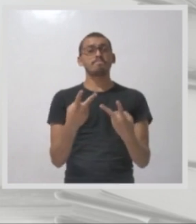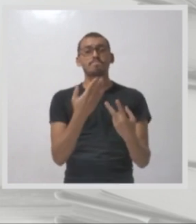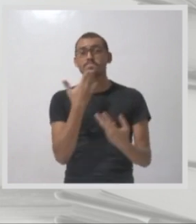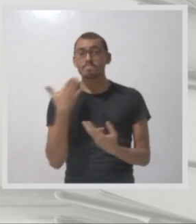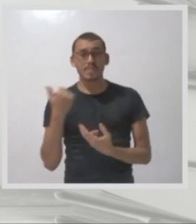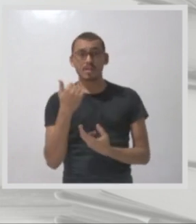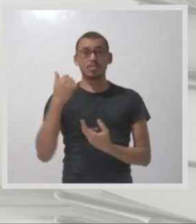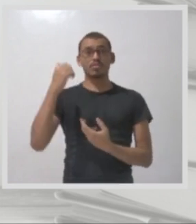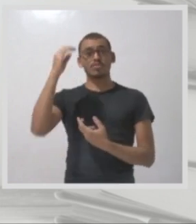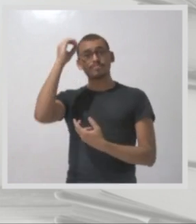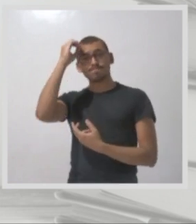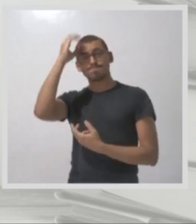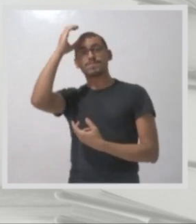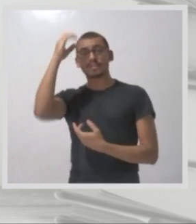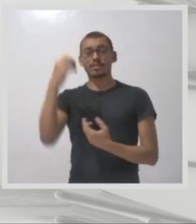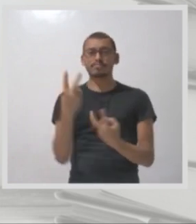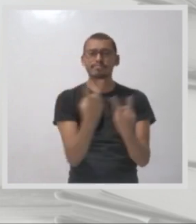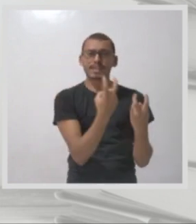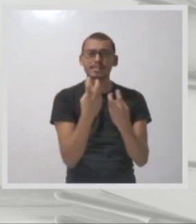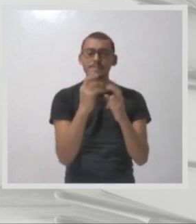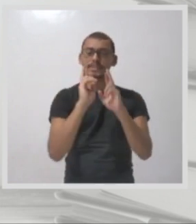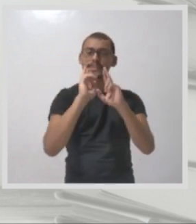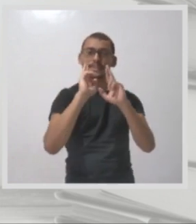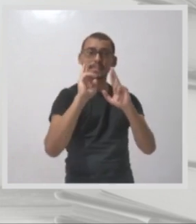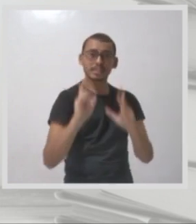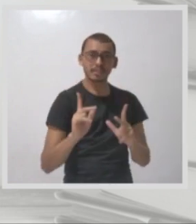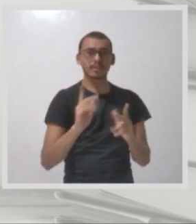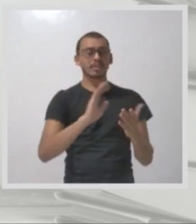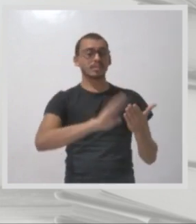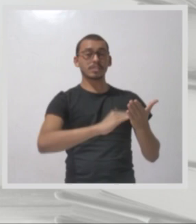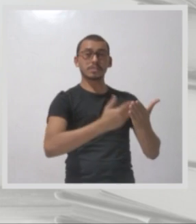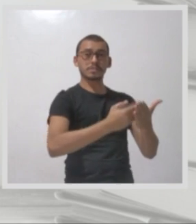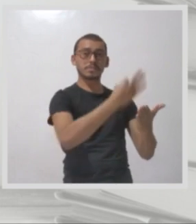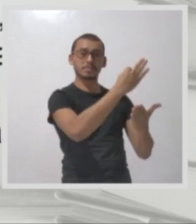essas diferenças e assim interpretar melhor os textos.